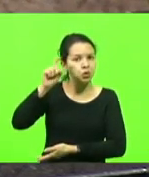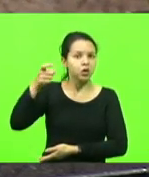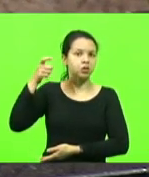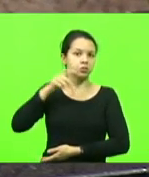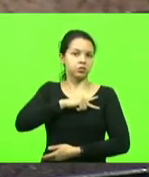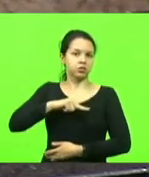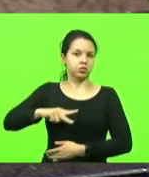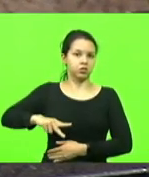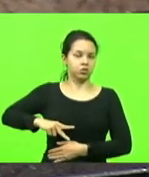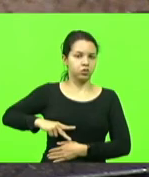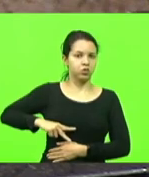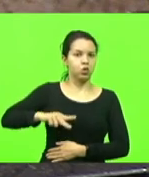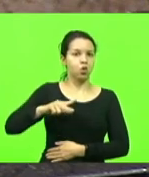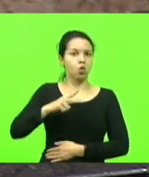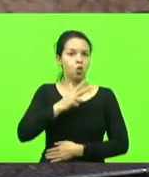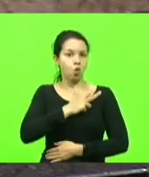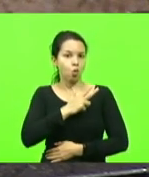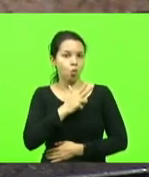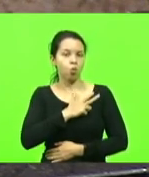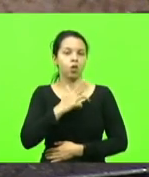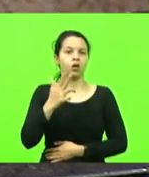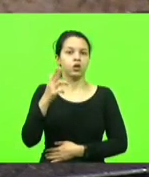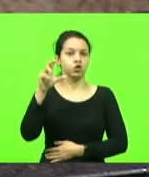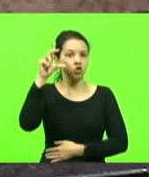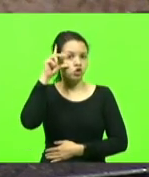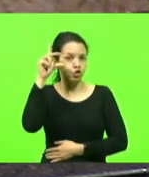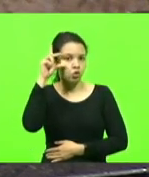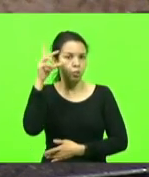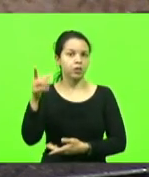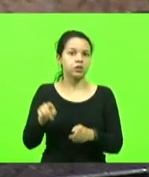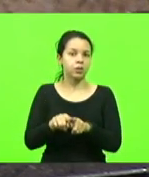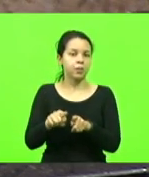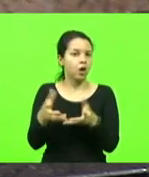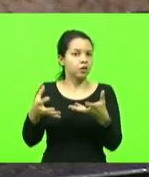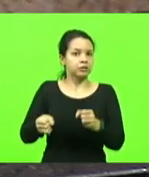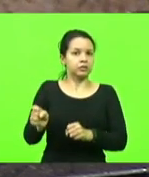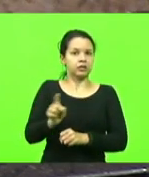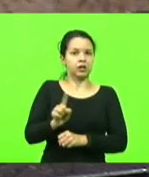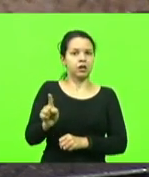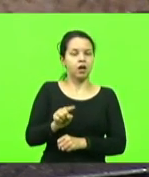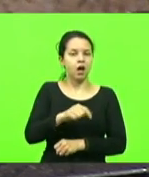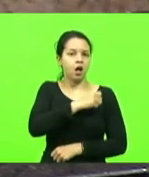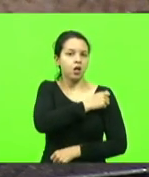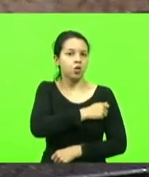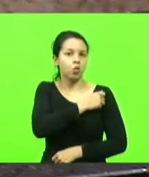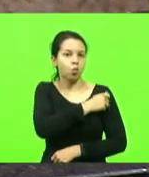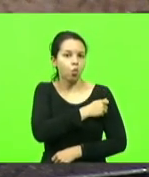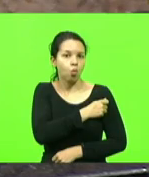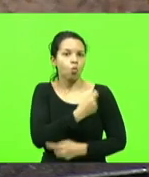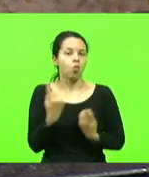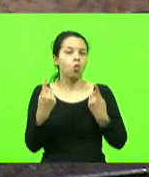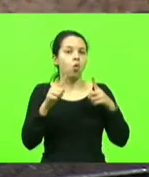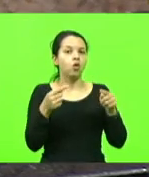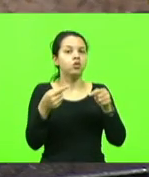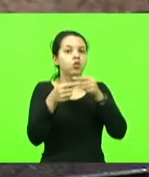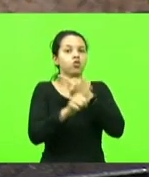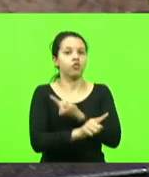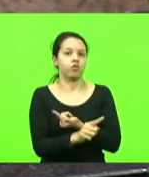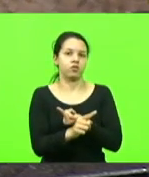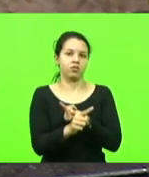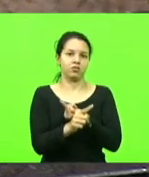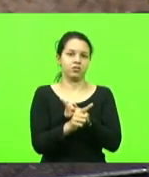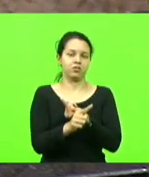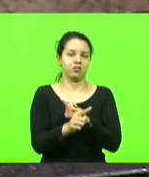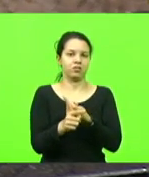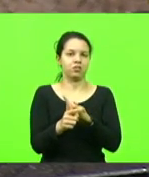de não aceitarem que os alunos questionem seus comentários. Ah, mas isso é uma novidade, né? Isso é